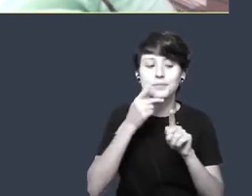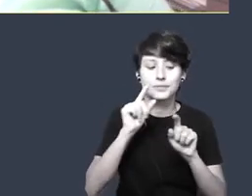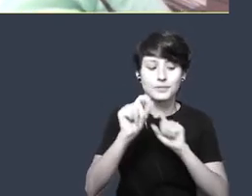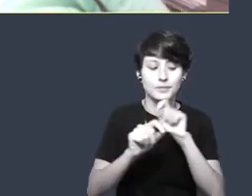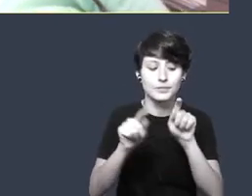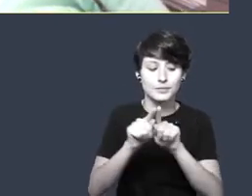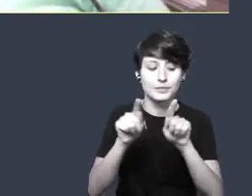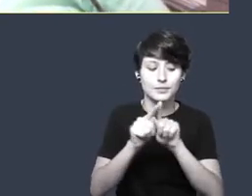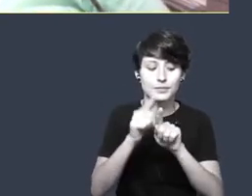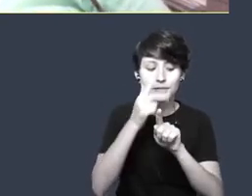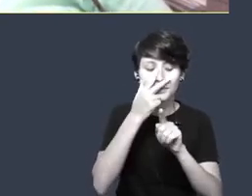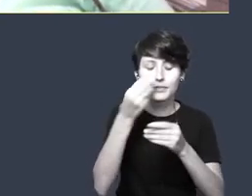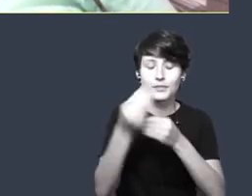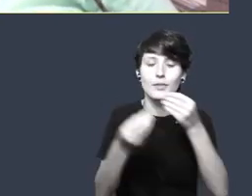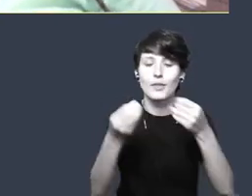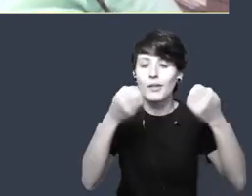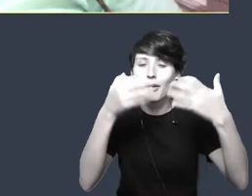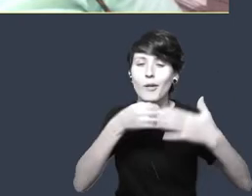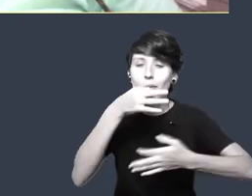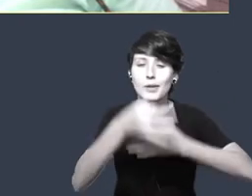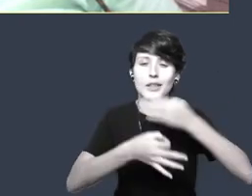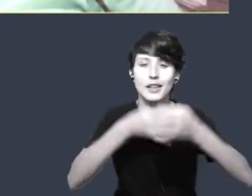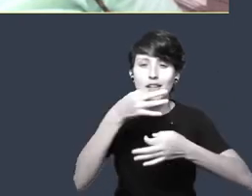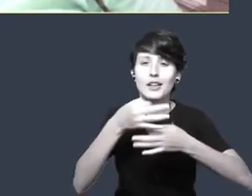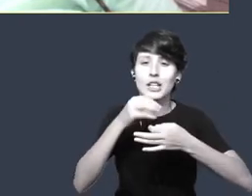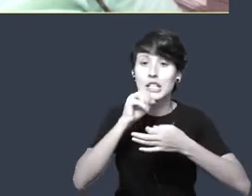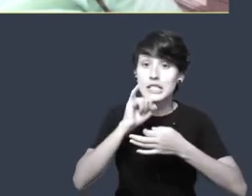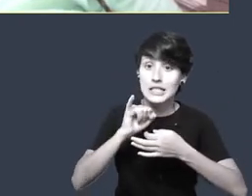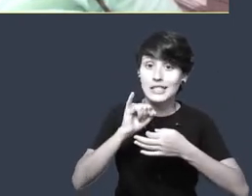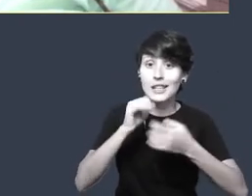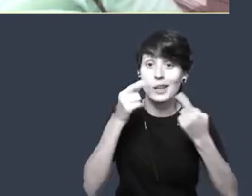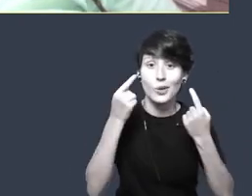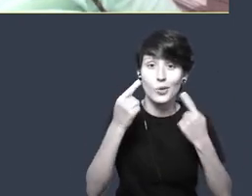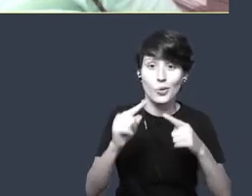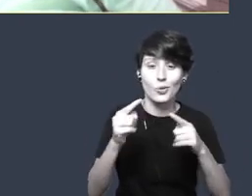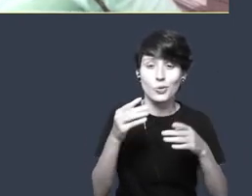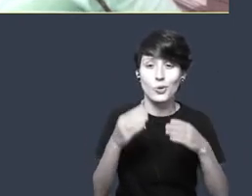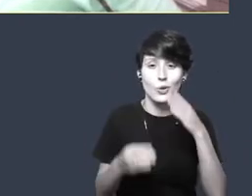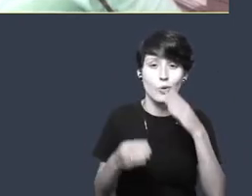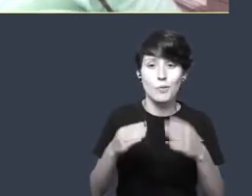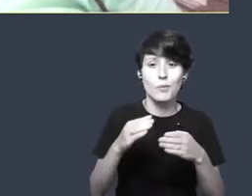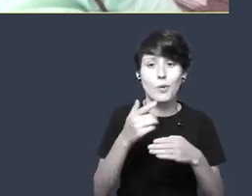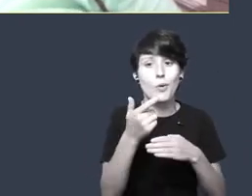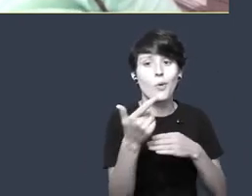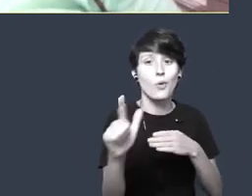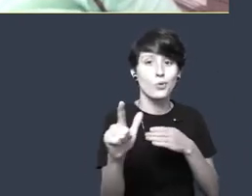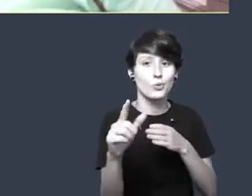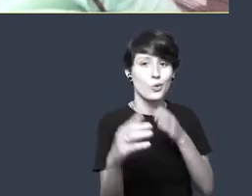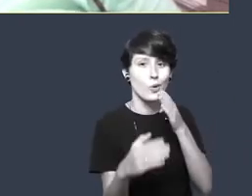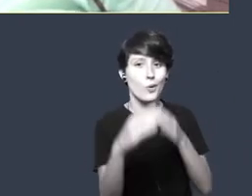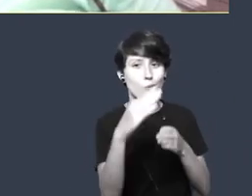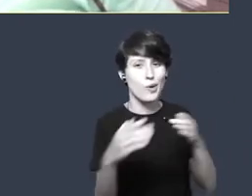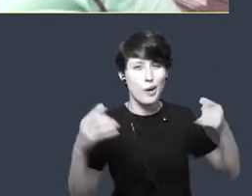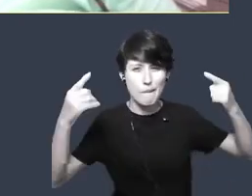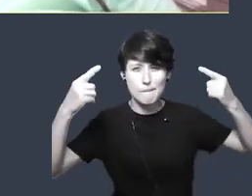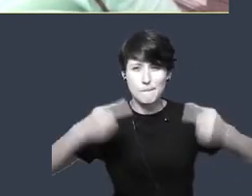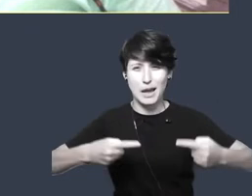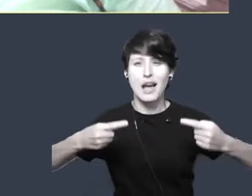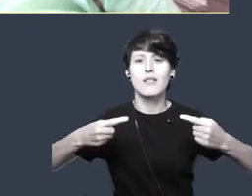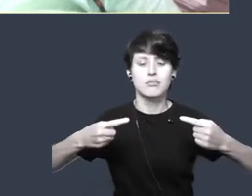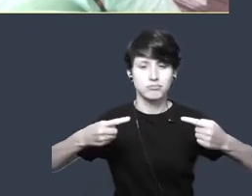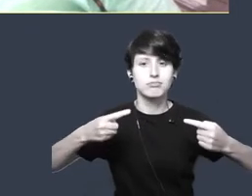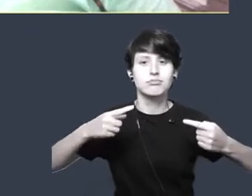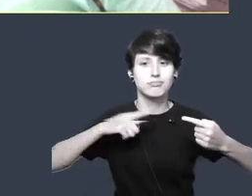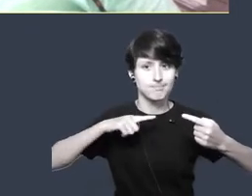vez ouvi um comentário de que contra um robô, só outro robô. Existem esforços sobre iniciativas